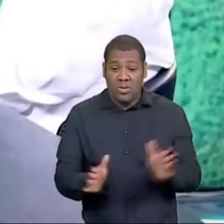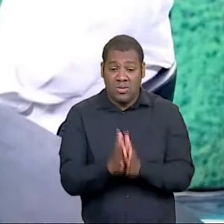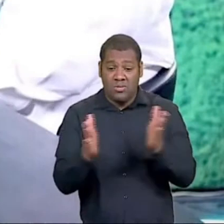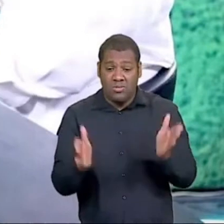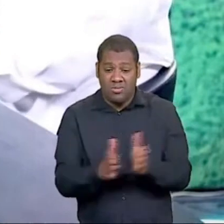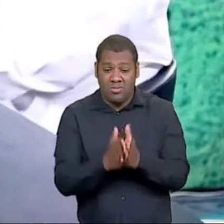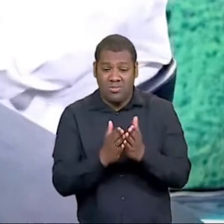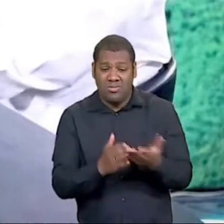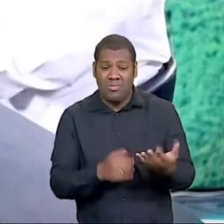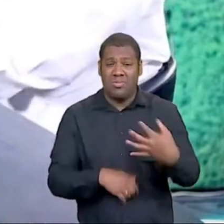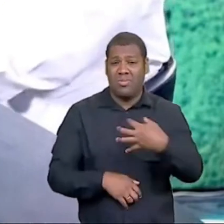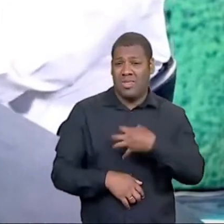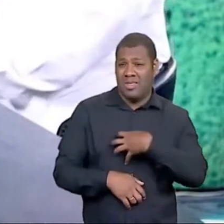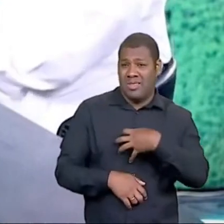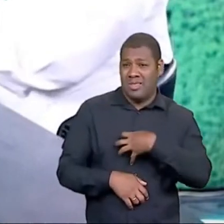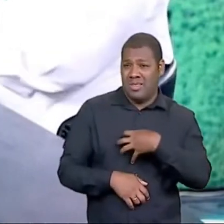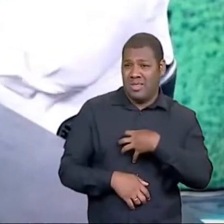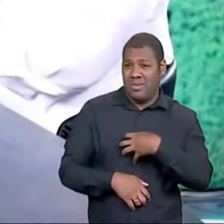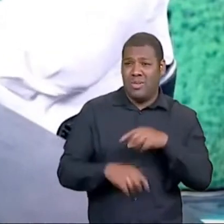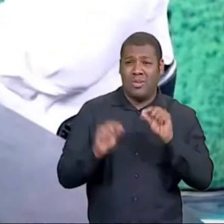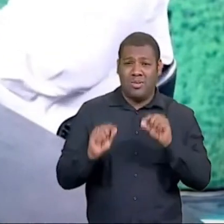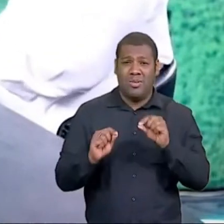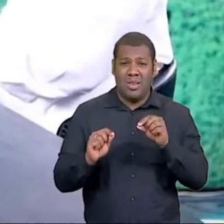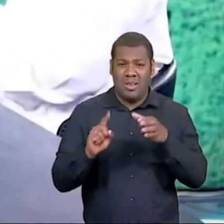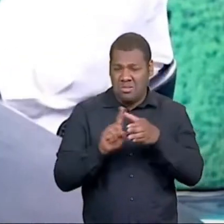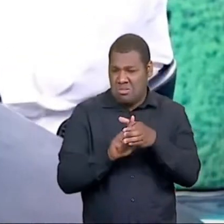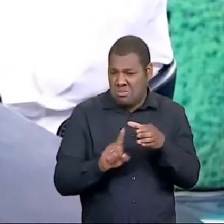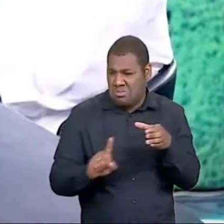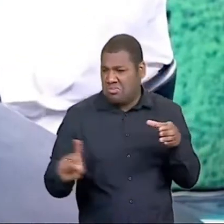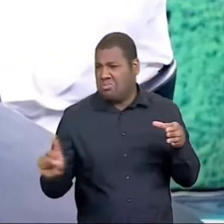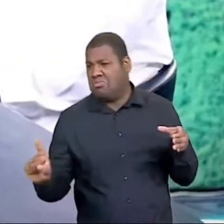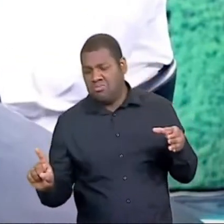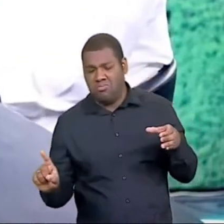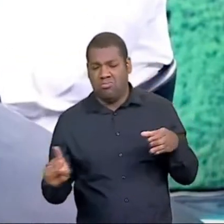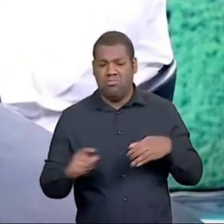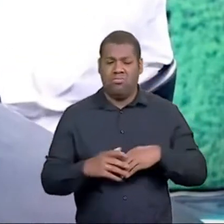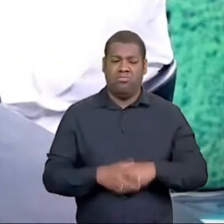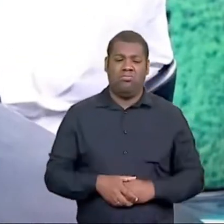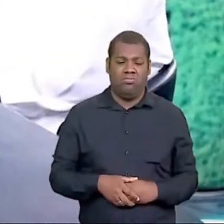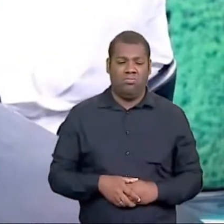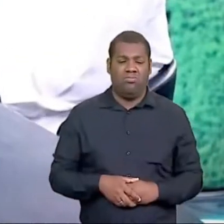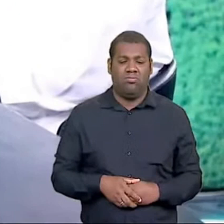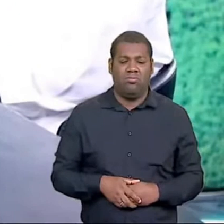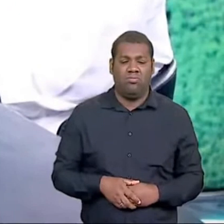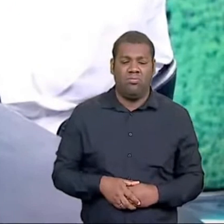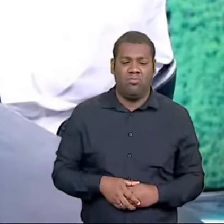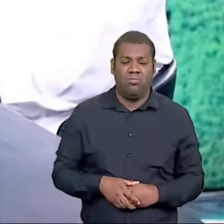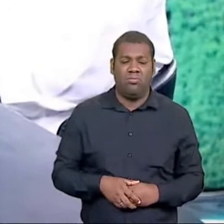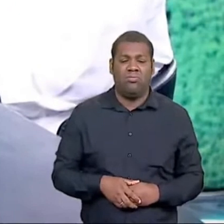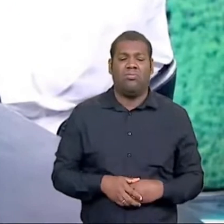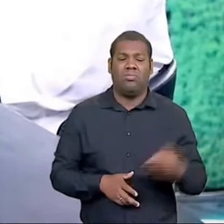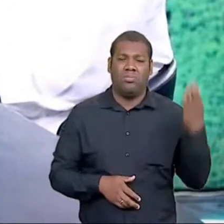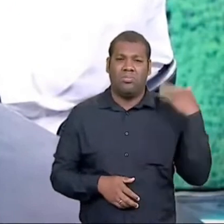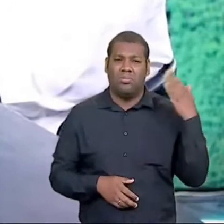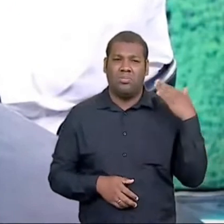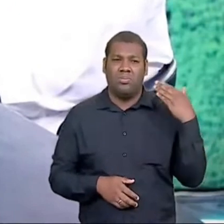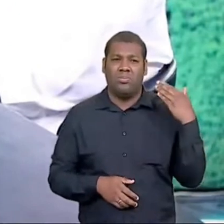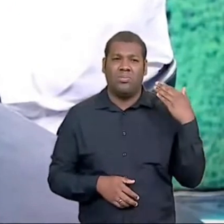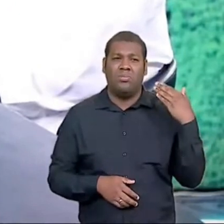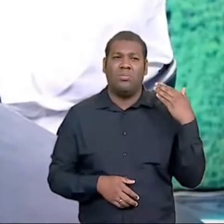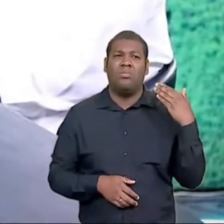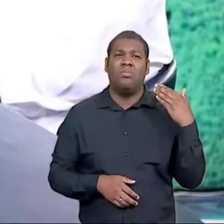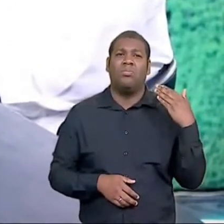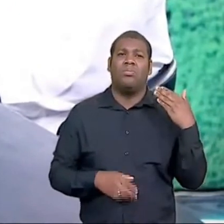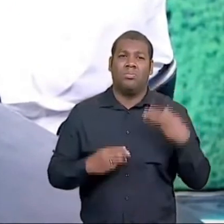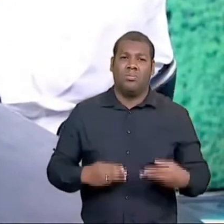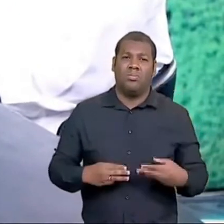tema. Né? Brincavam, digamos assim, era uma brincadeira, mas com um fundo de verdade, que o pessoal do meio ambiente estava falando do fim do mundo e as